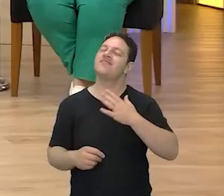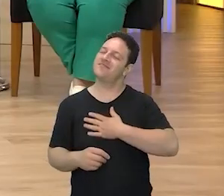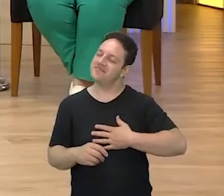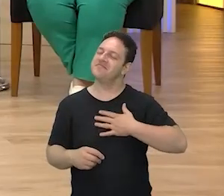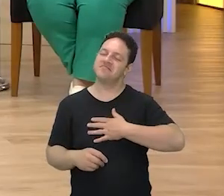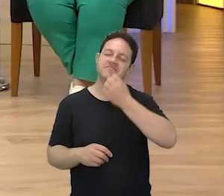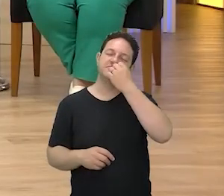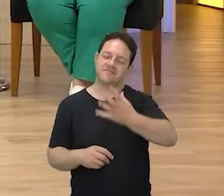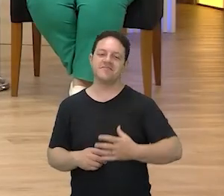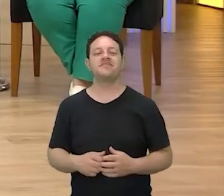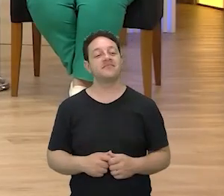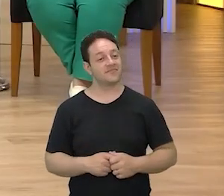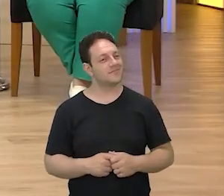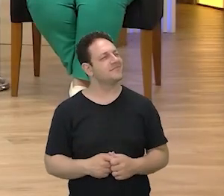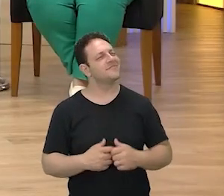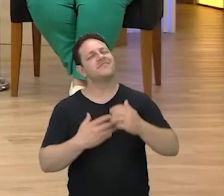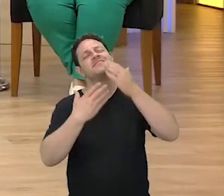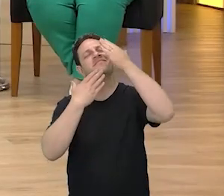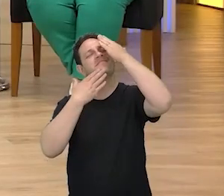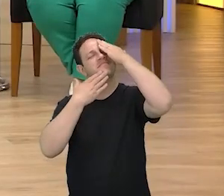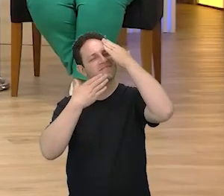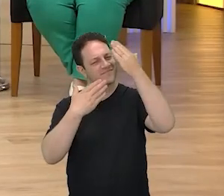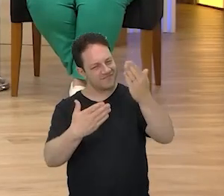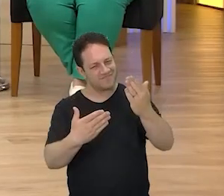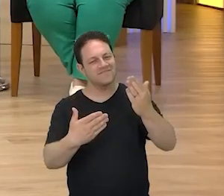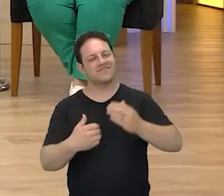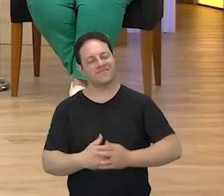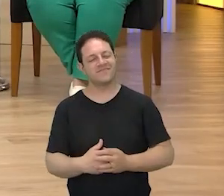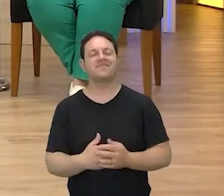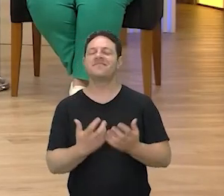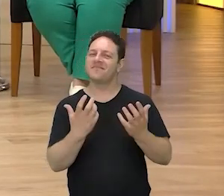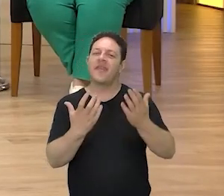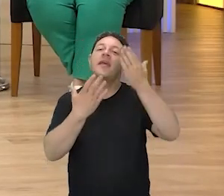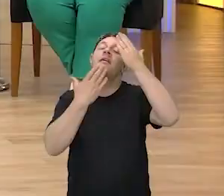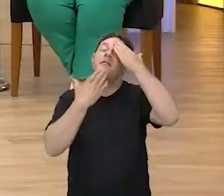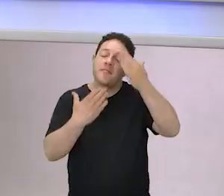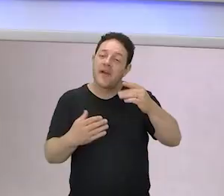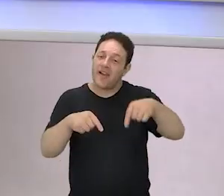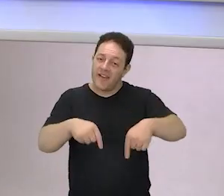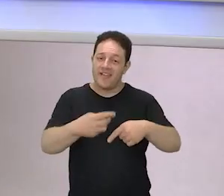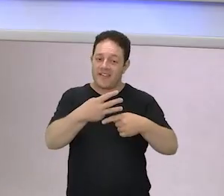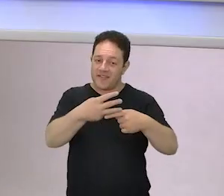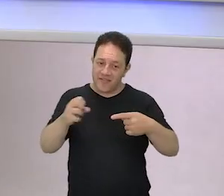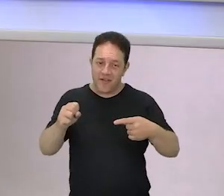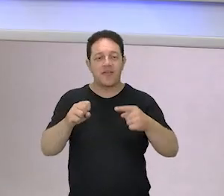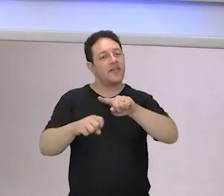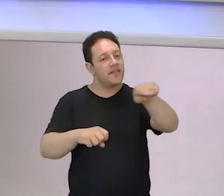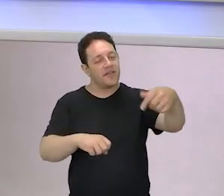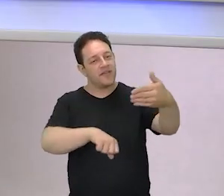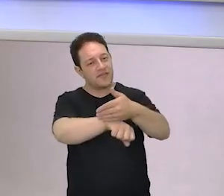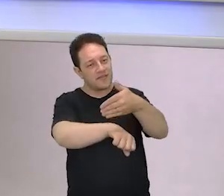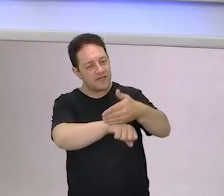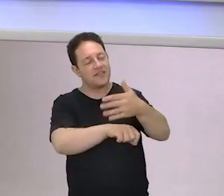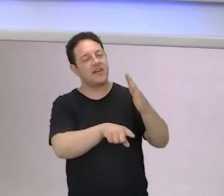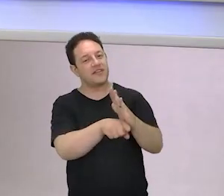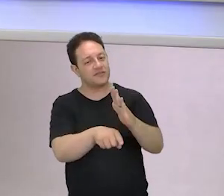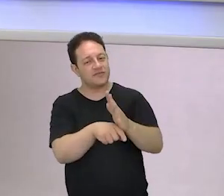bacana. Muito obrigado. Gostaríamos aí de agradecer em nome da EFAP a participação de